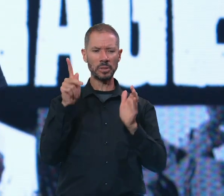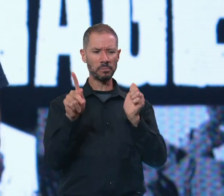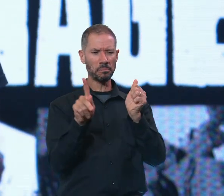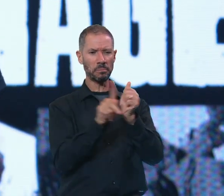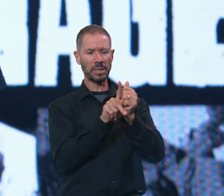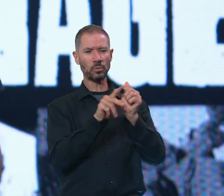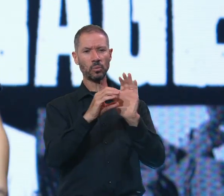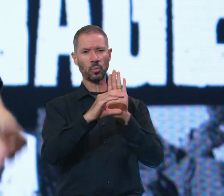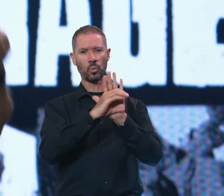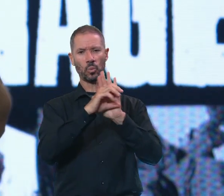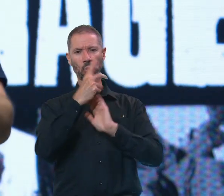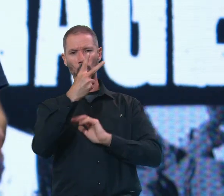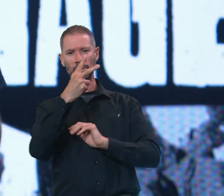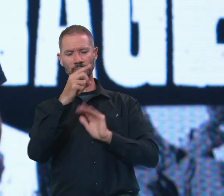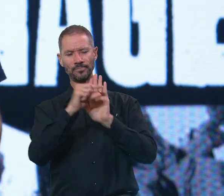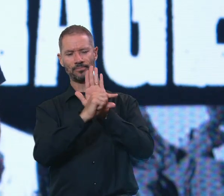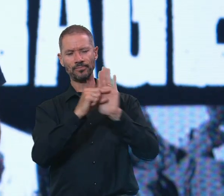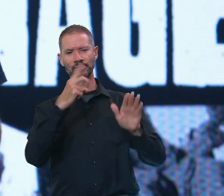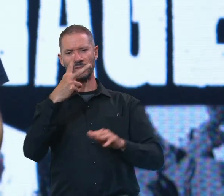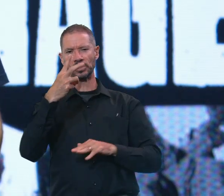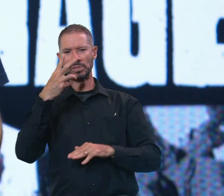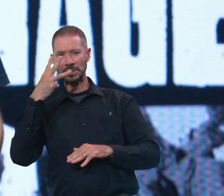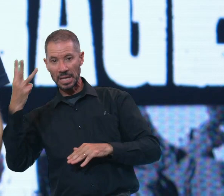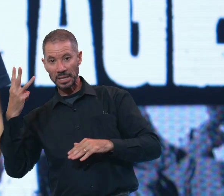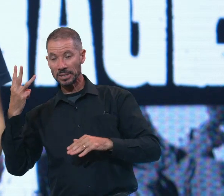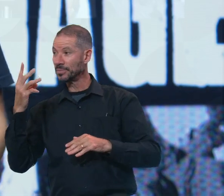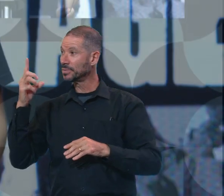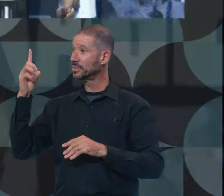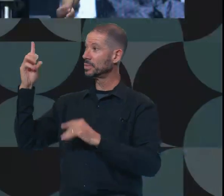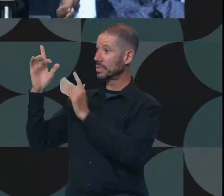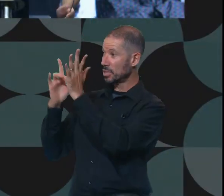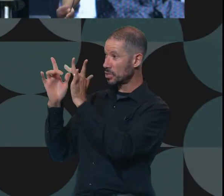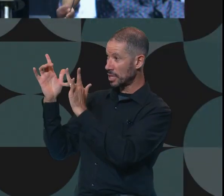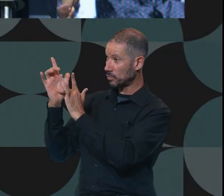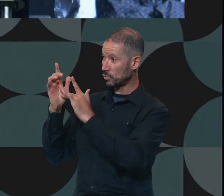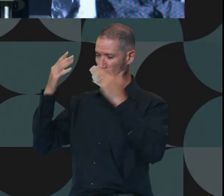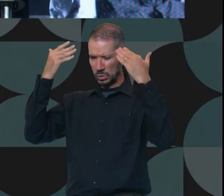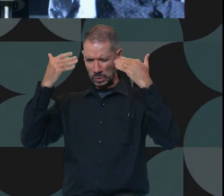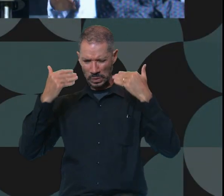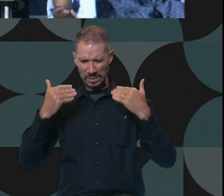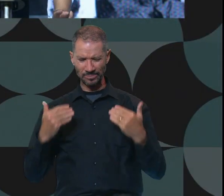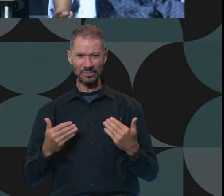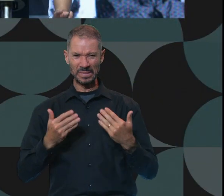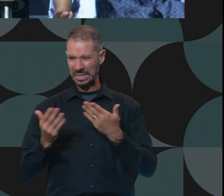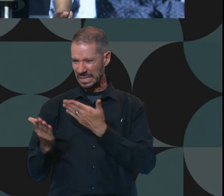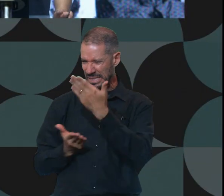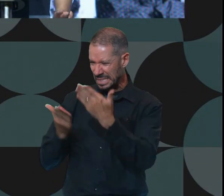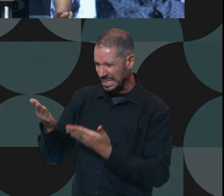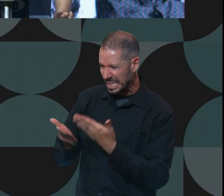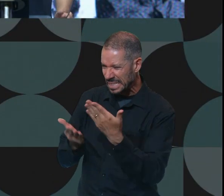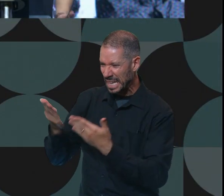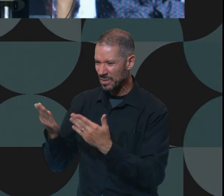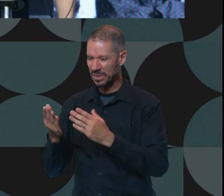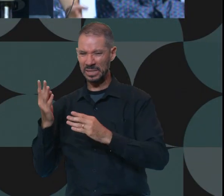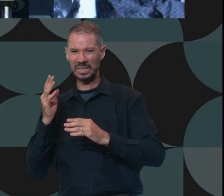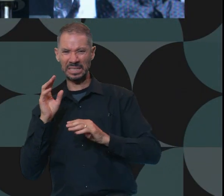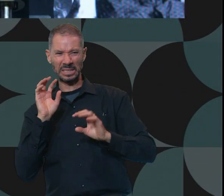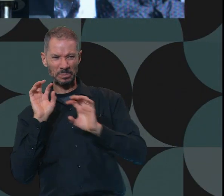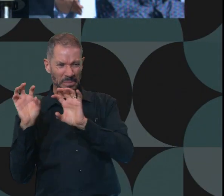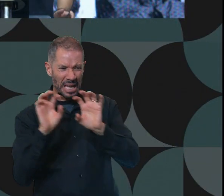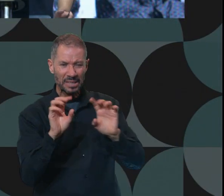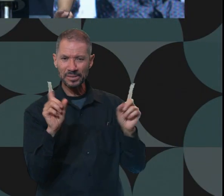2, versículo 23, ele, quando ultrajado, não revidava com ultraje, quando maltratado, não fazia ameaças,